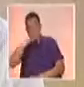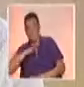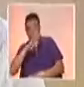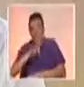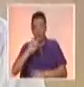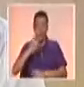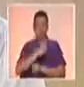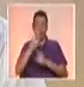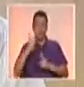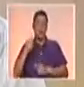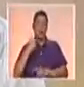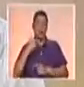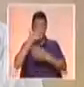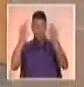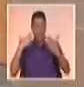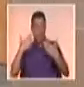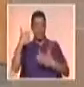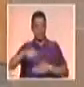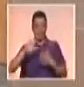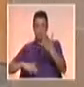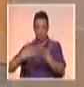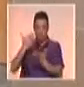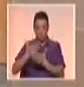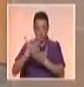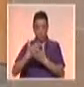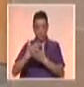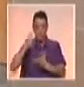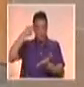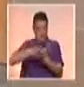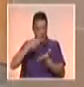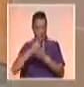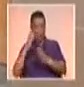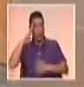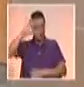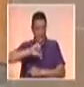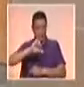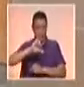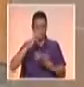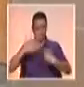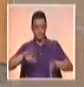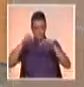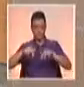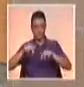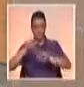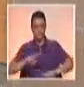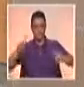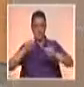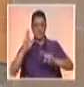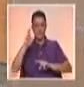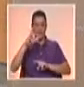Eu estou a dizer isto porque há cursos de verão que proporcionam esse alojamento. Este não. Quem quiser inscrever-se faz